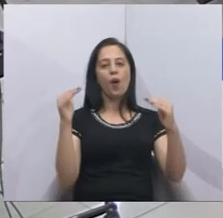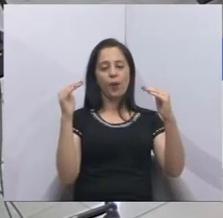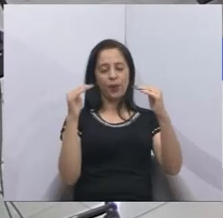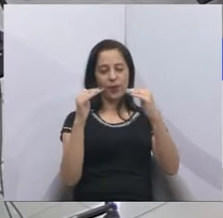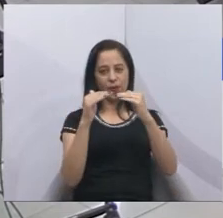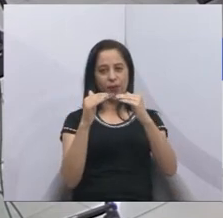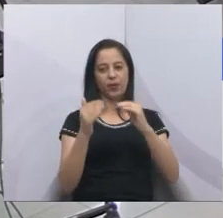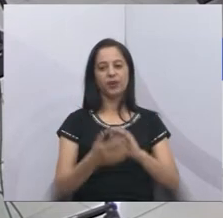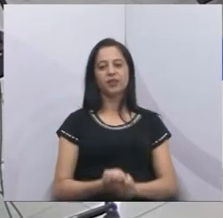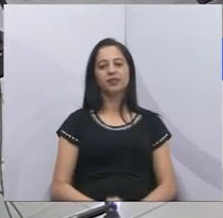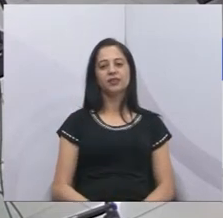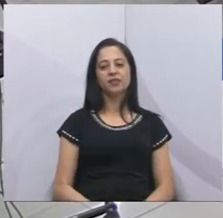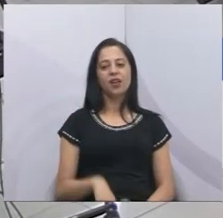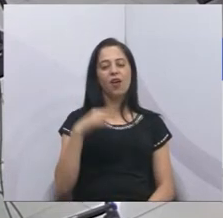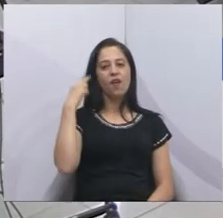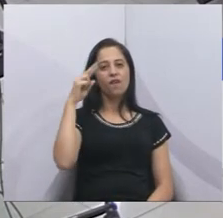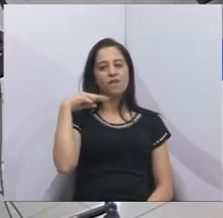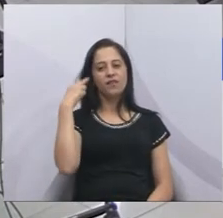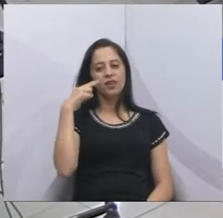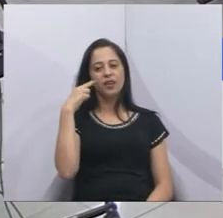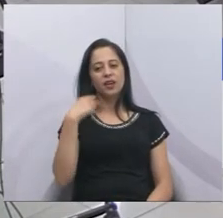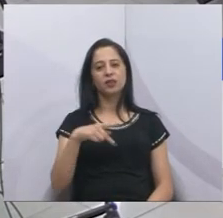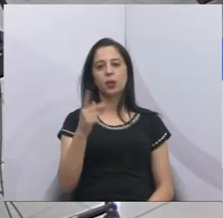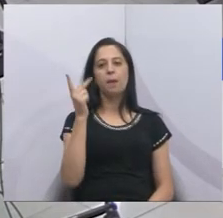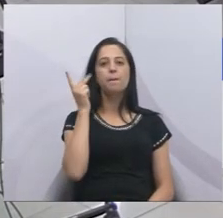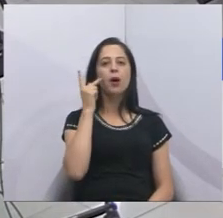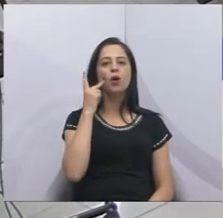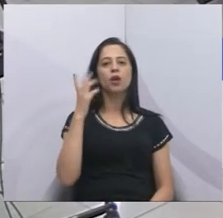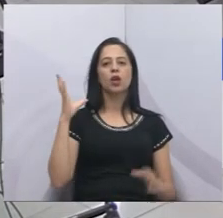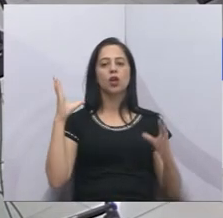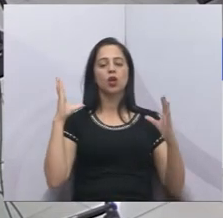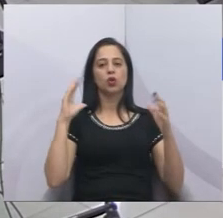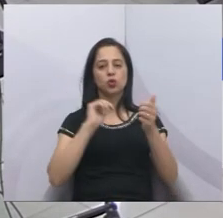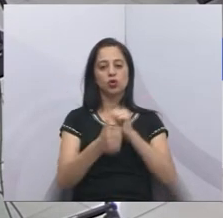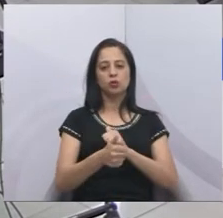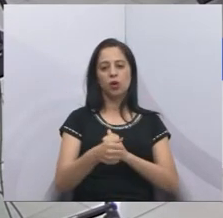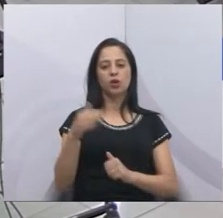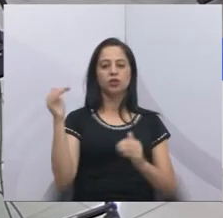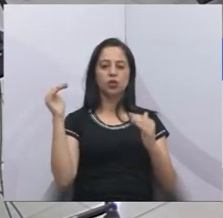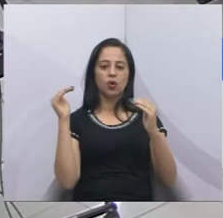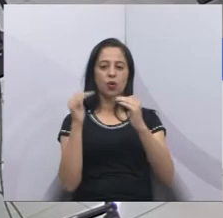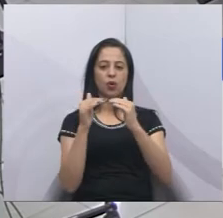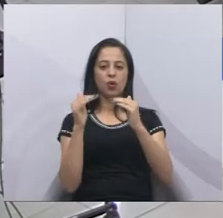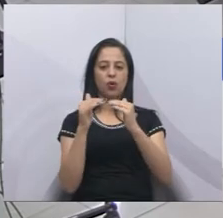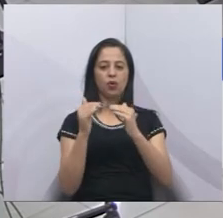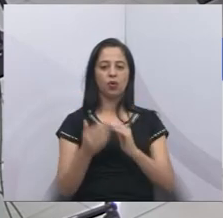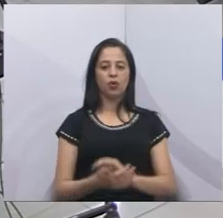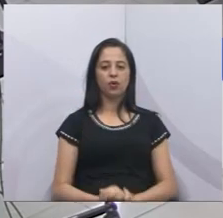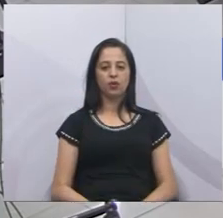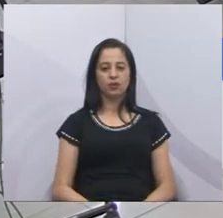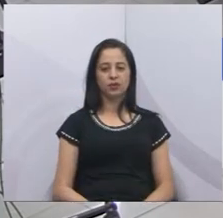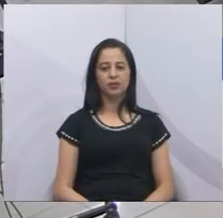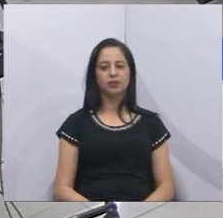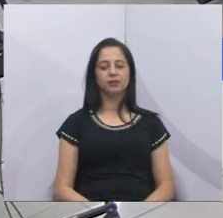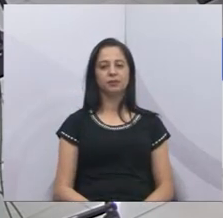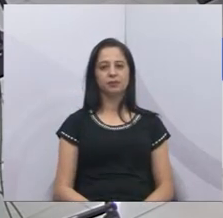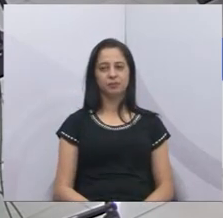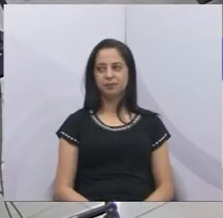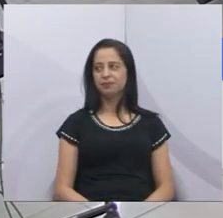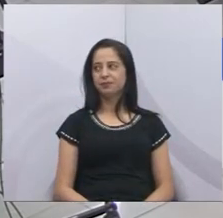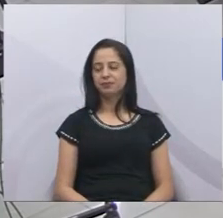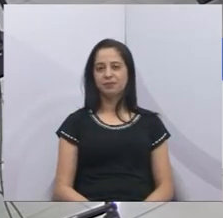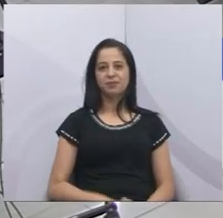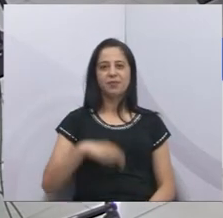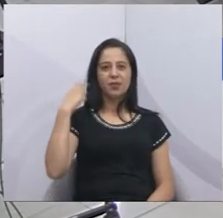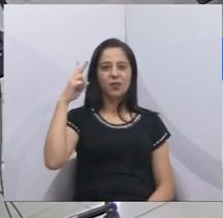Favorável. Como vota o vereador Paulino Esporte? Favorável. Favorável.